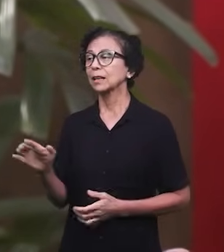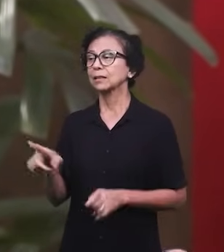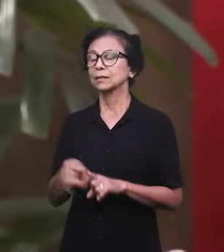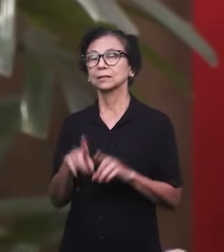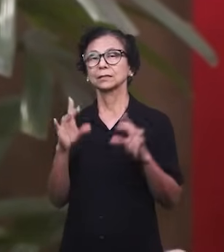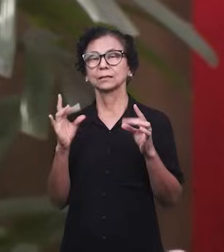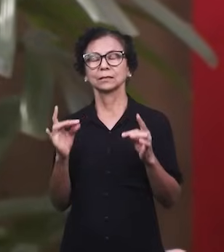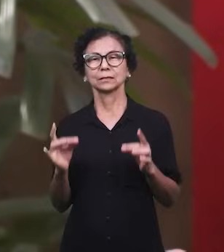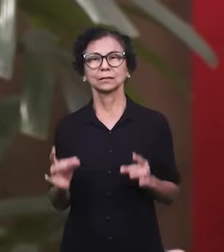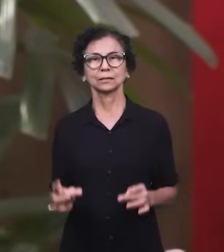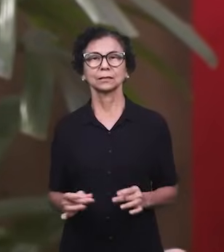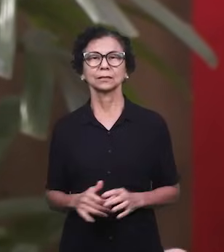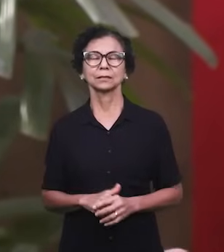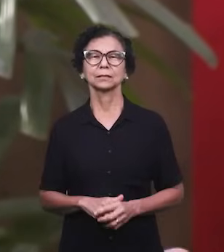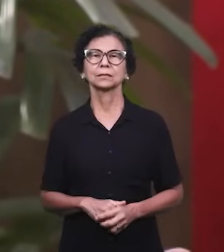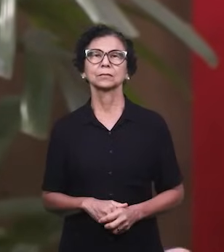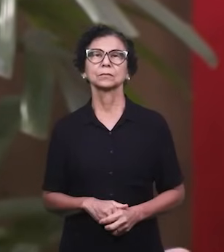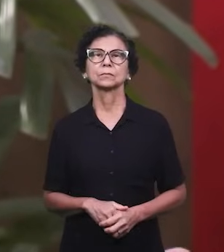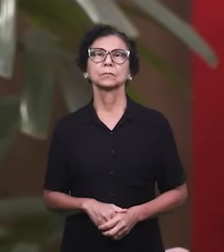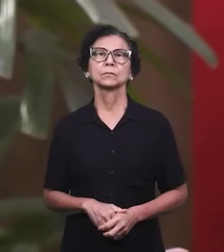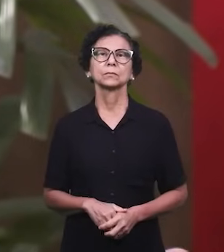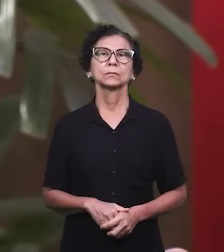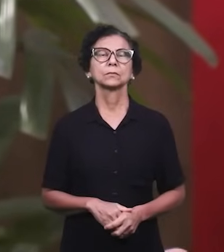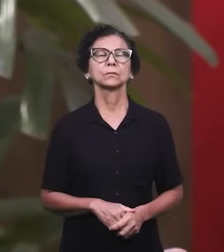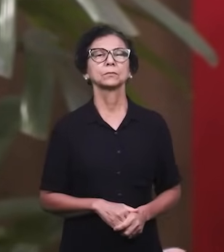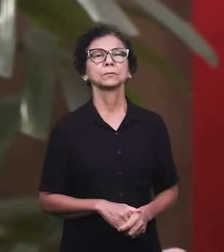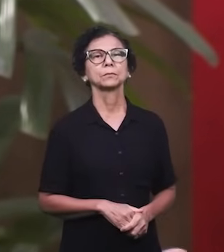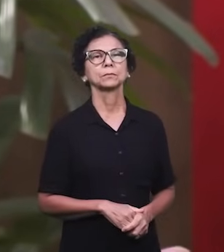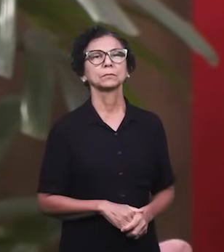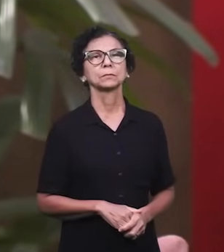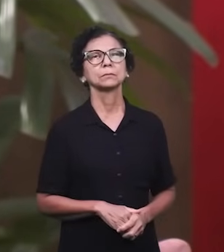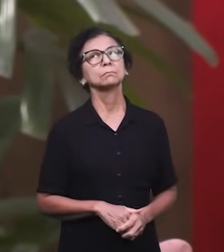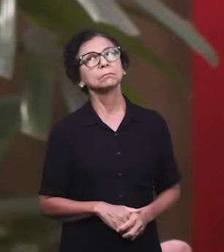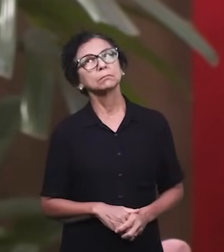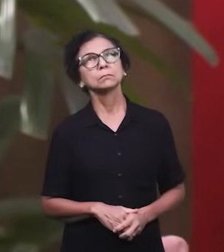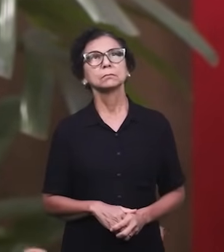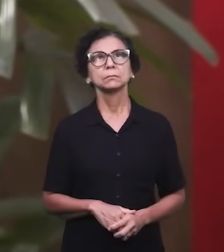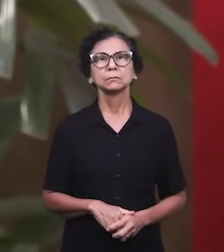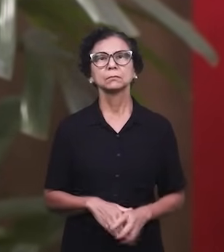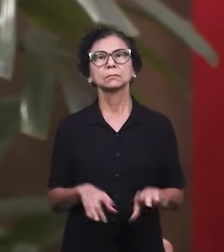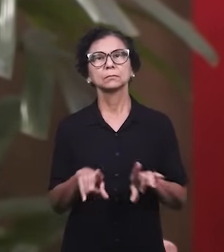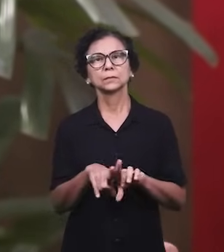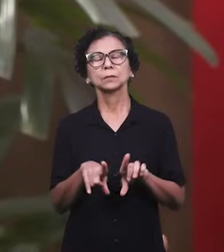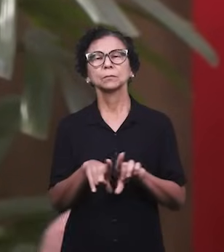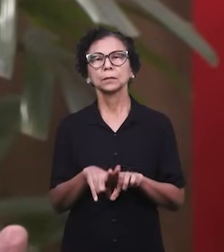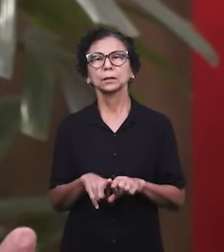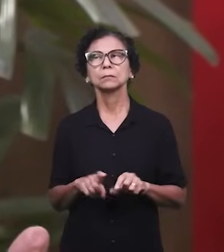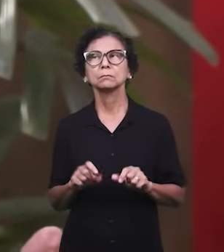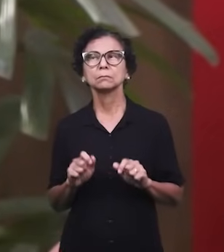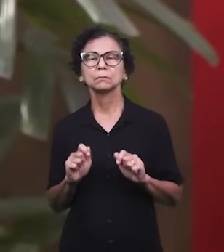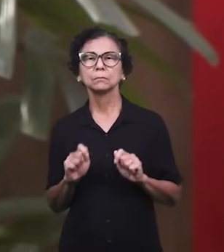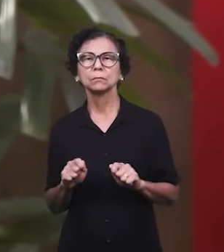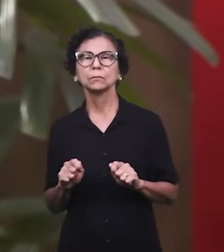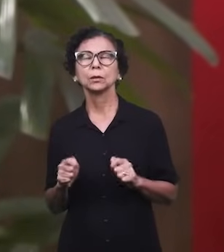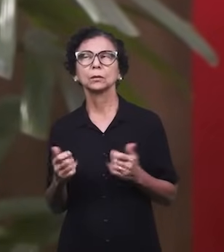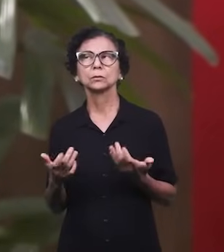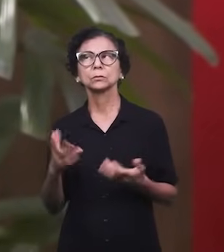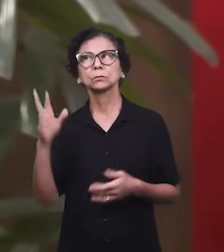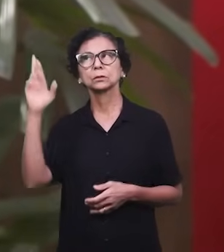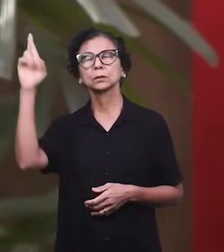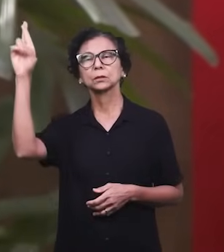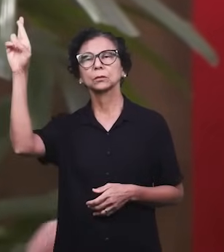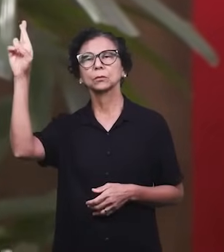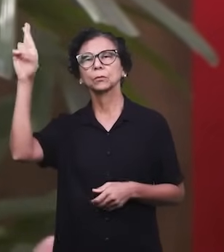um outro detalhe, é que, vamos dizer assim, pode também ocorrer a cura da parte do